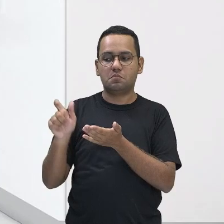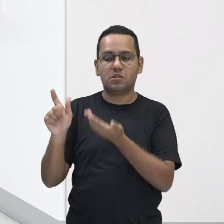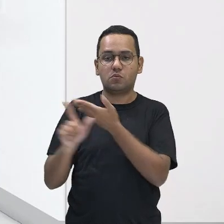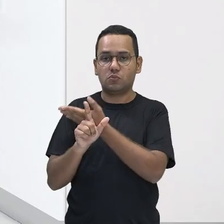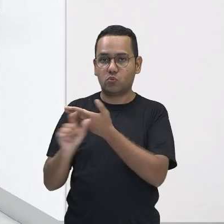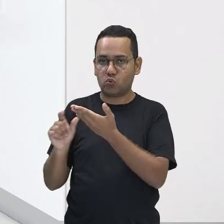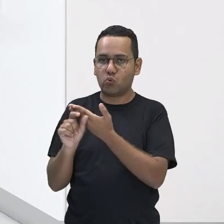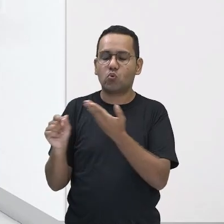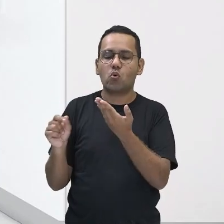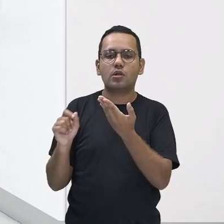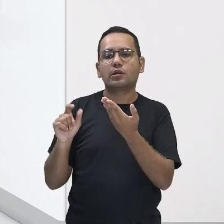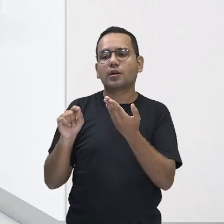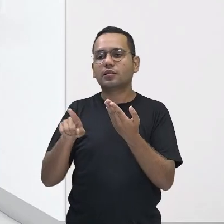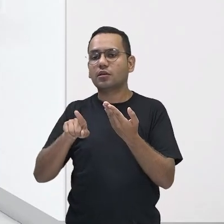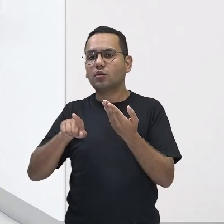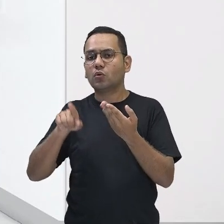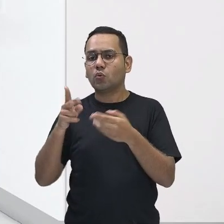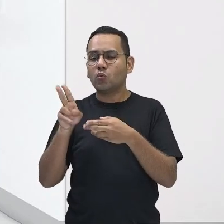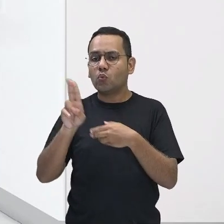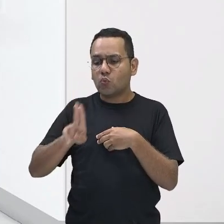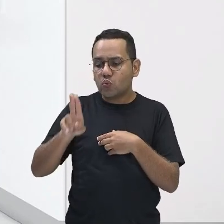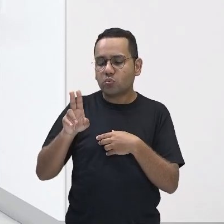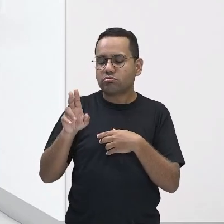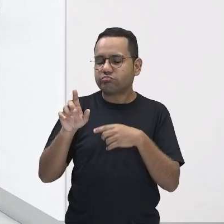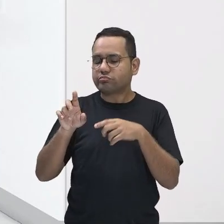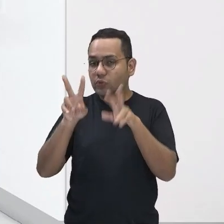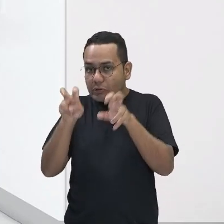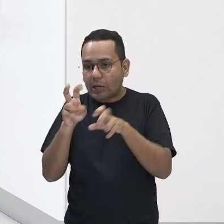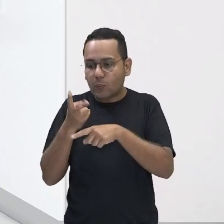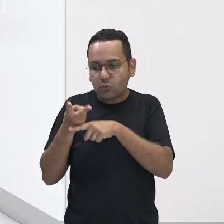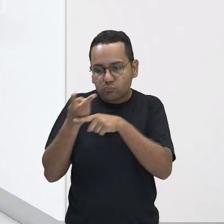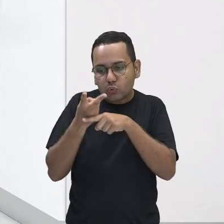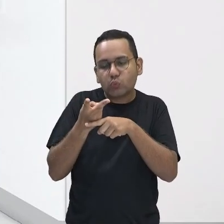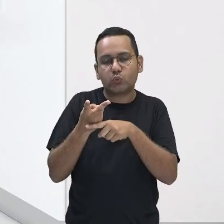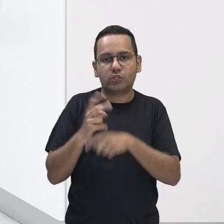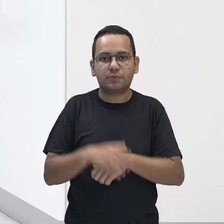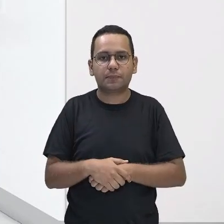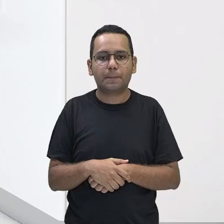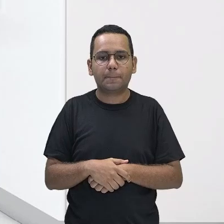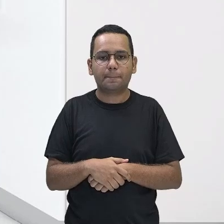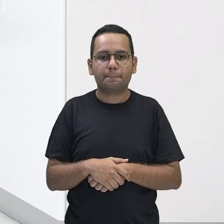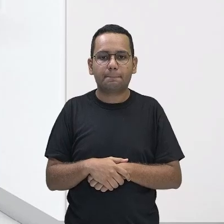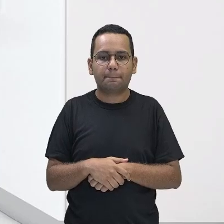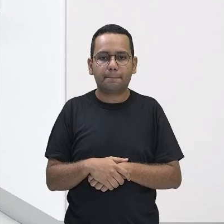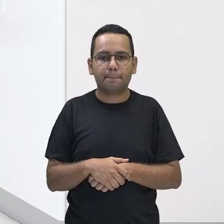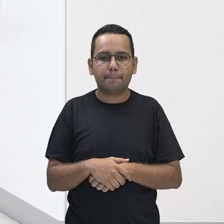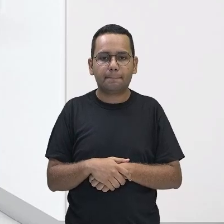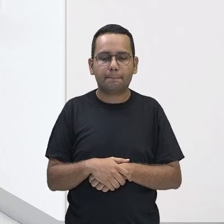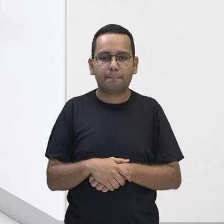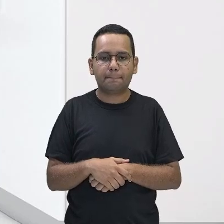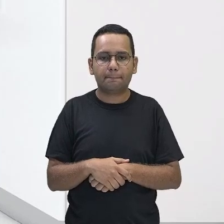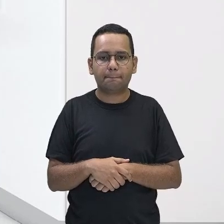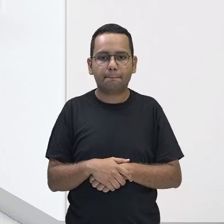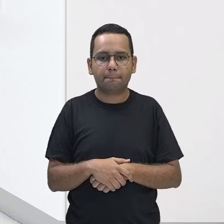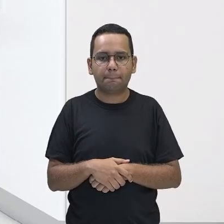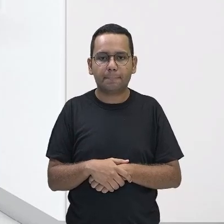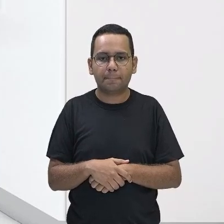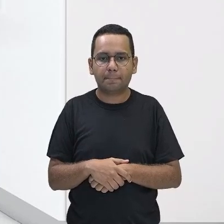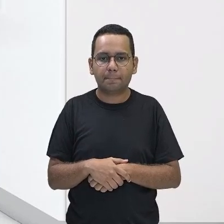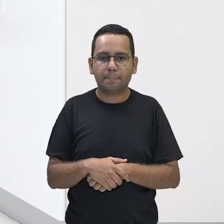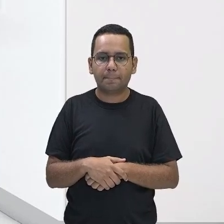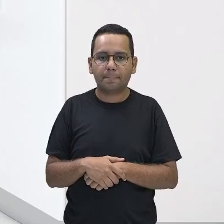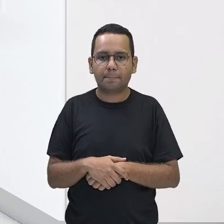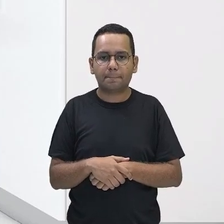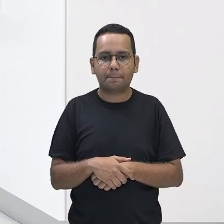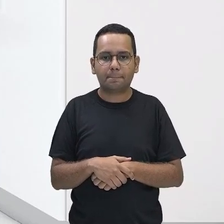aquele assunto que você tem interesse, que aquele pesquisador tem interesse. E saiba vocês que você pode